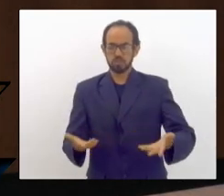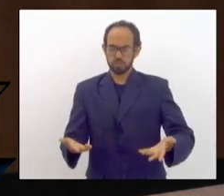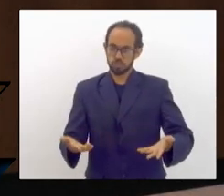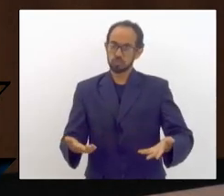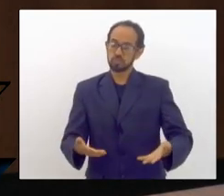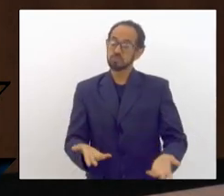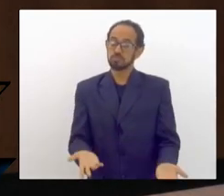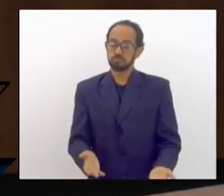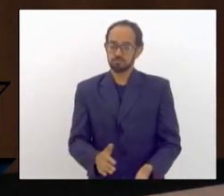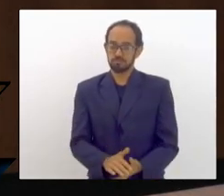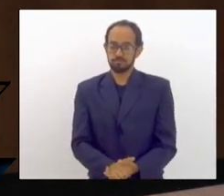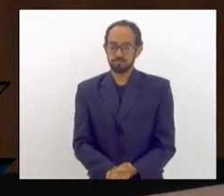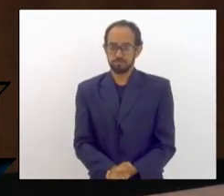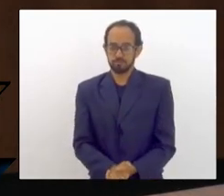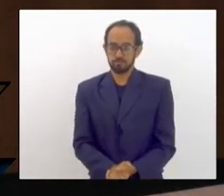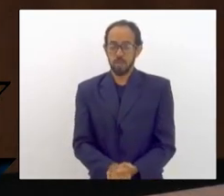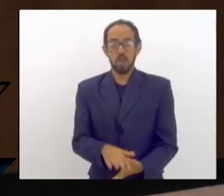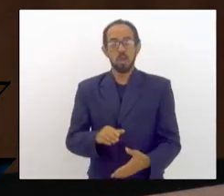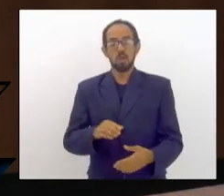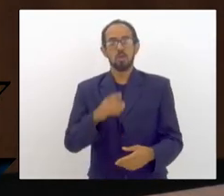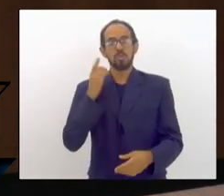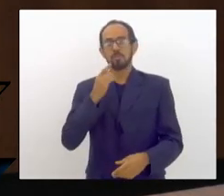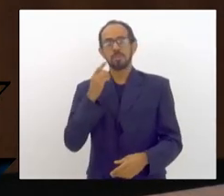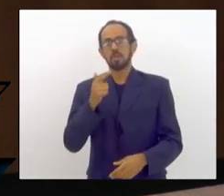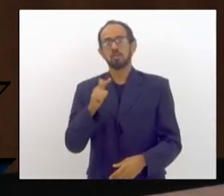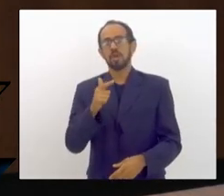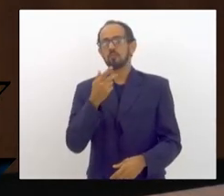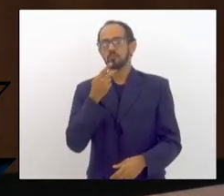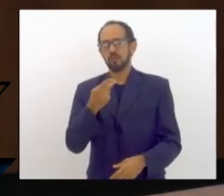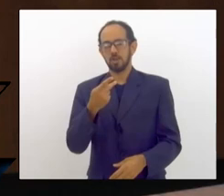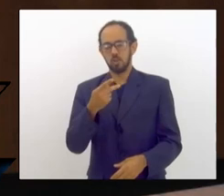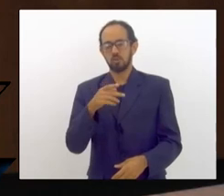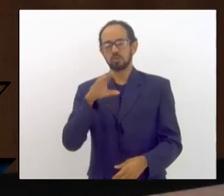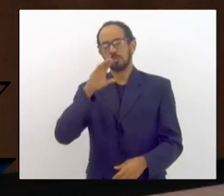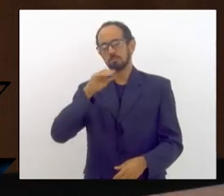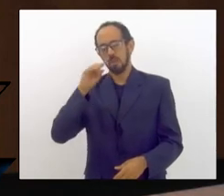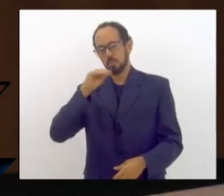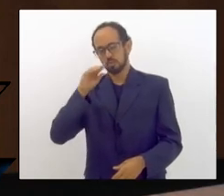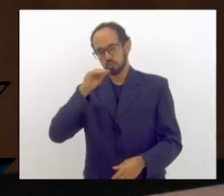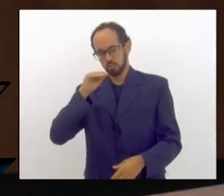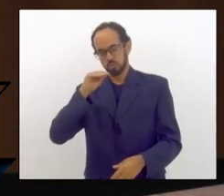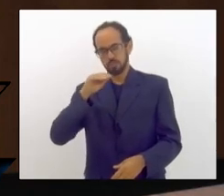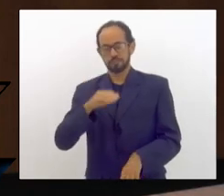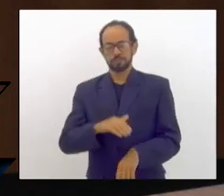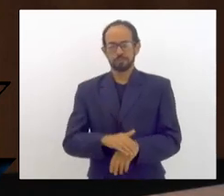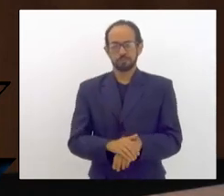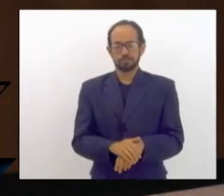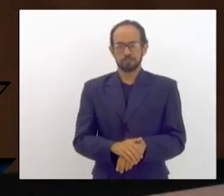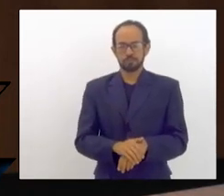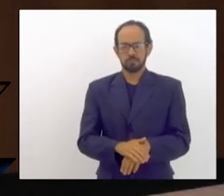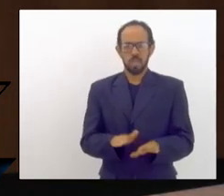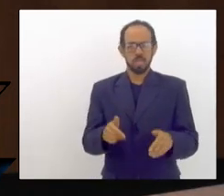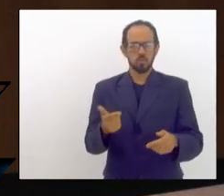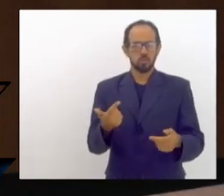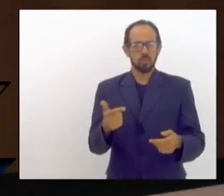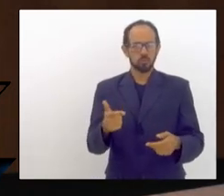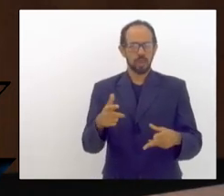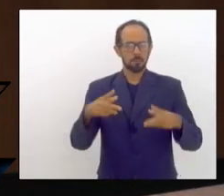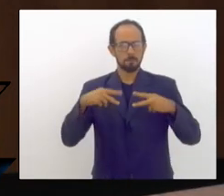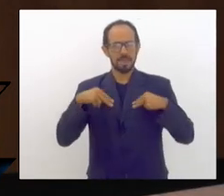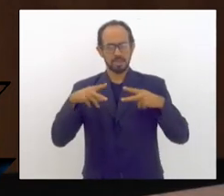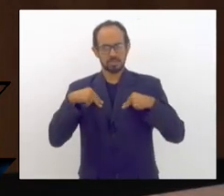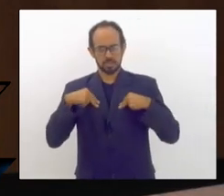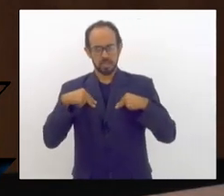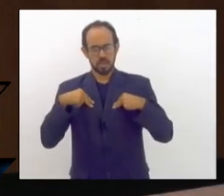Então, é um cara que não merece ter a maior honraria do Estado, não merece, como eu disse aqui antes, é um ganso,